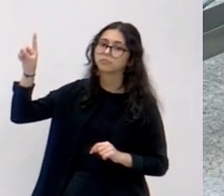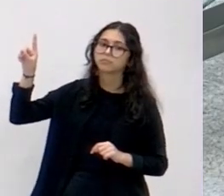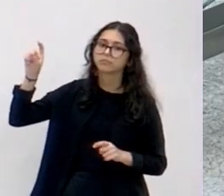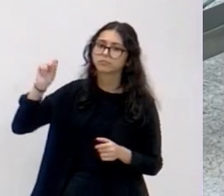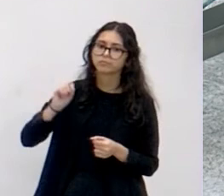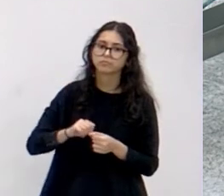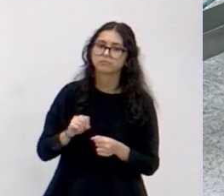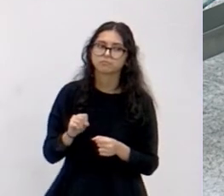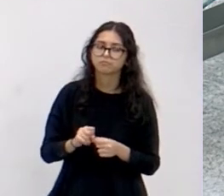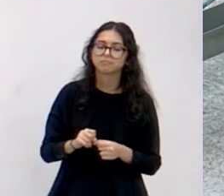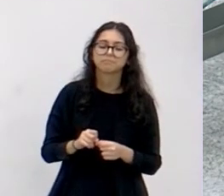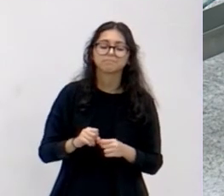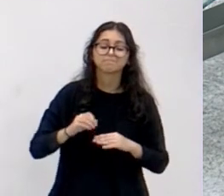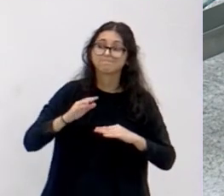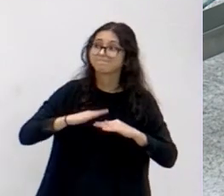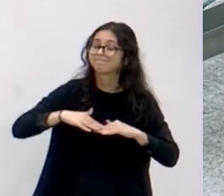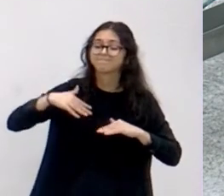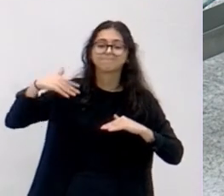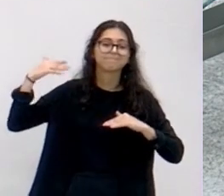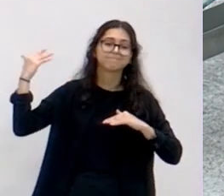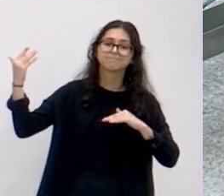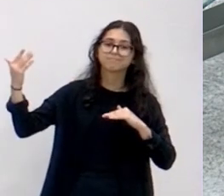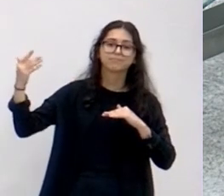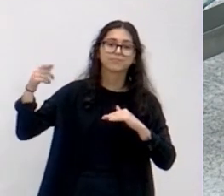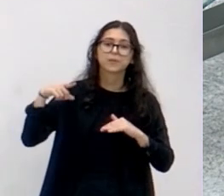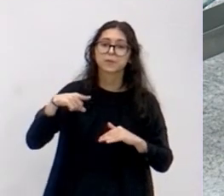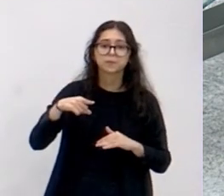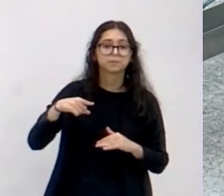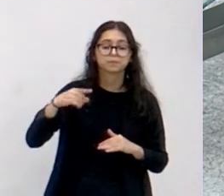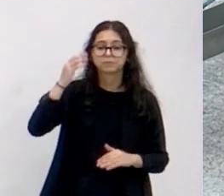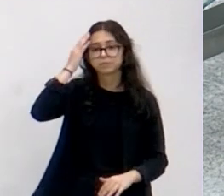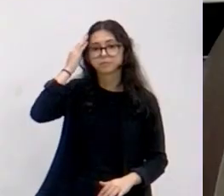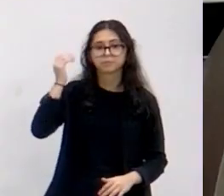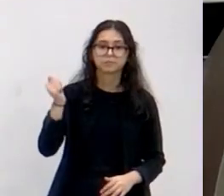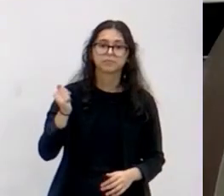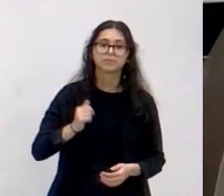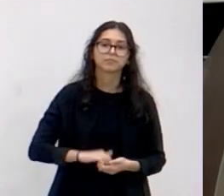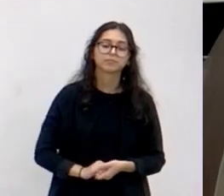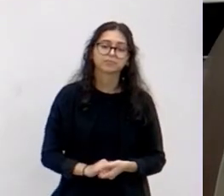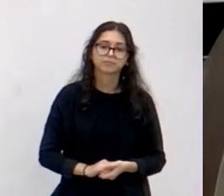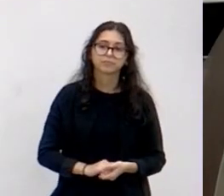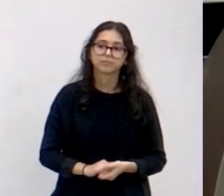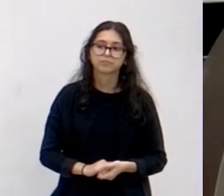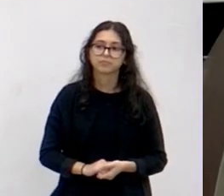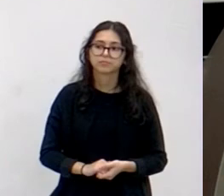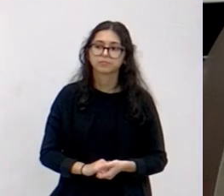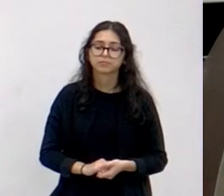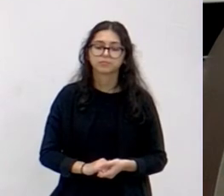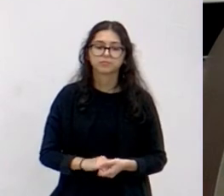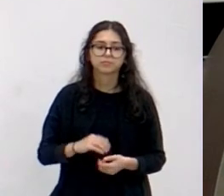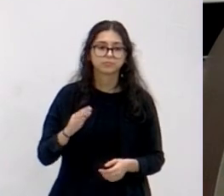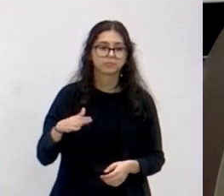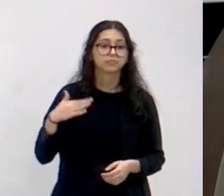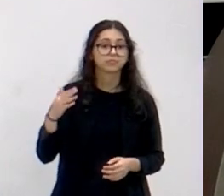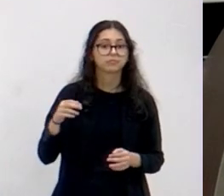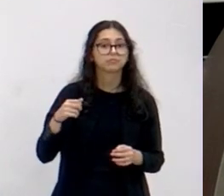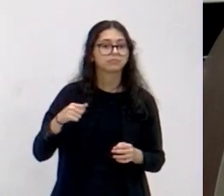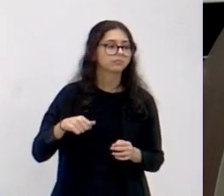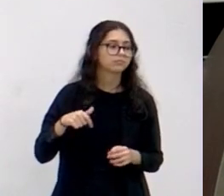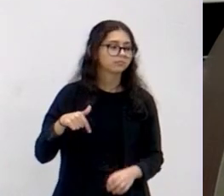capaz de fazer muito mais do que você imagina e na próxima quarta-feira a gente continua com essa